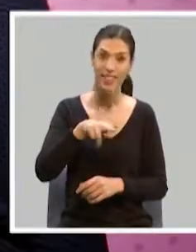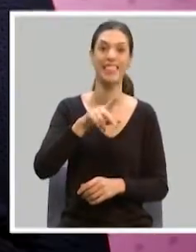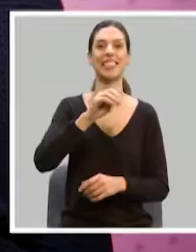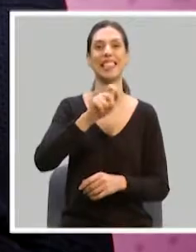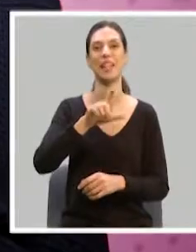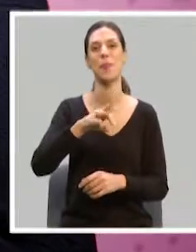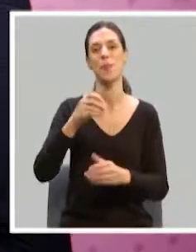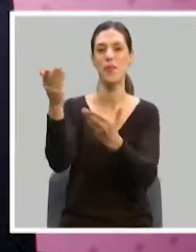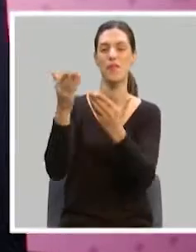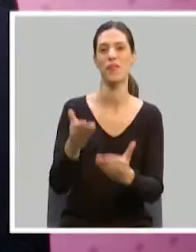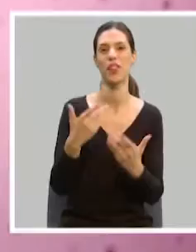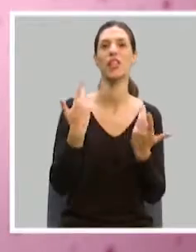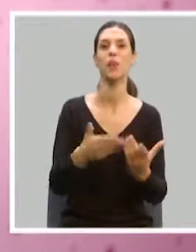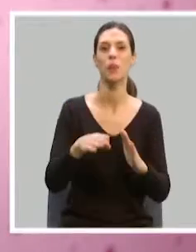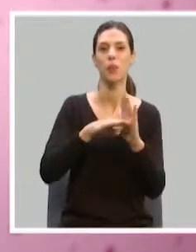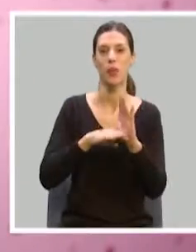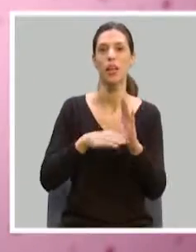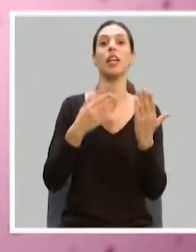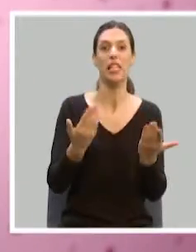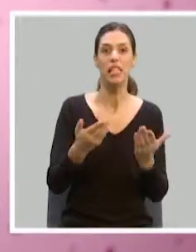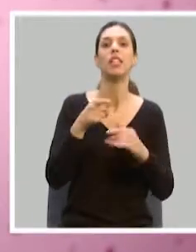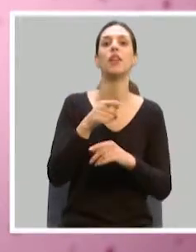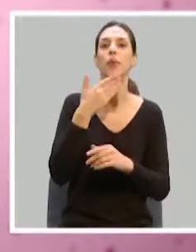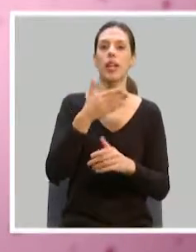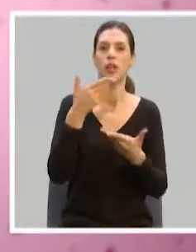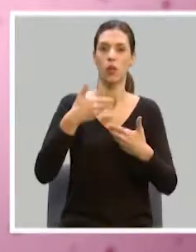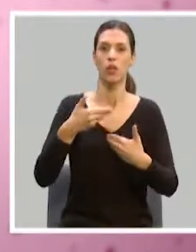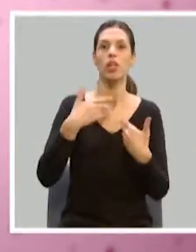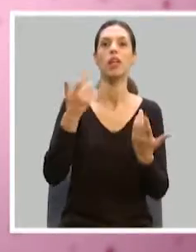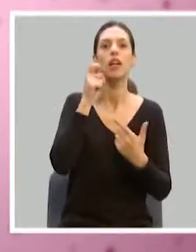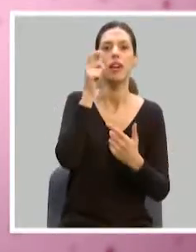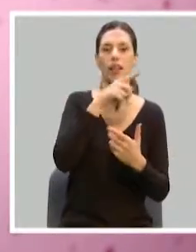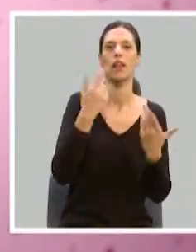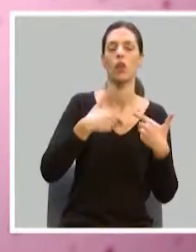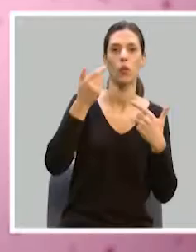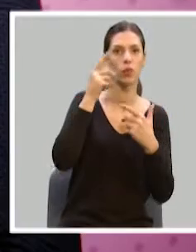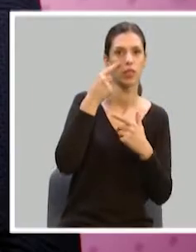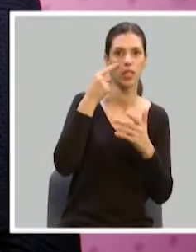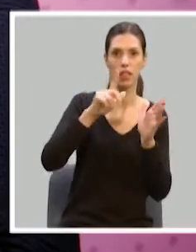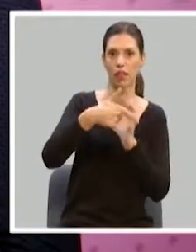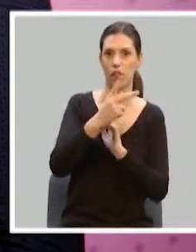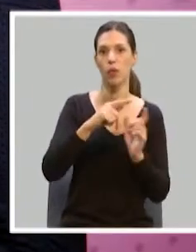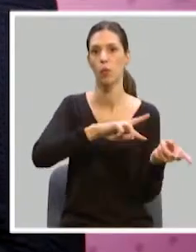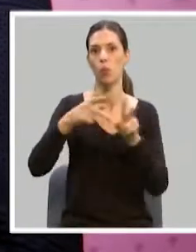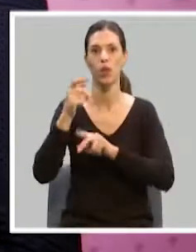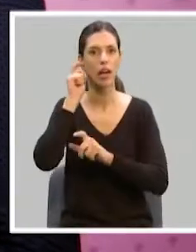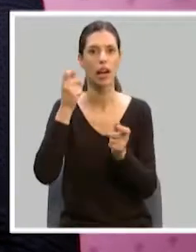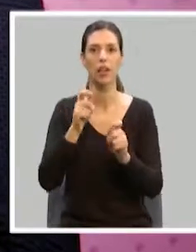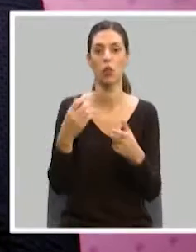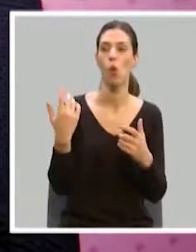bem-vindo o que é que leva um Jornalista que já é reconhecido na televisão a rádio EA